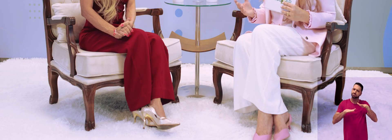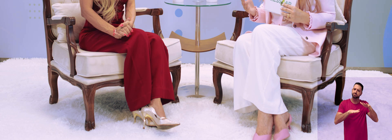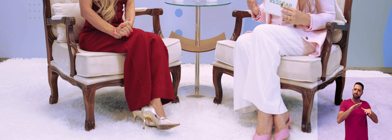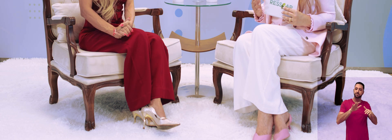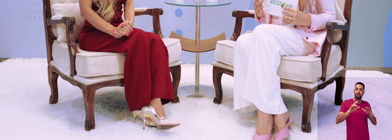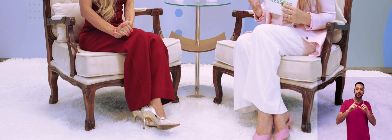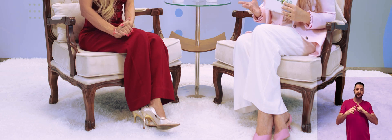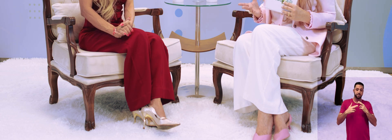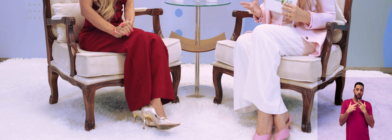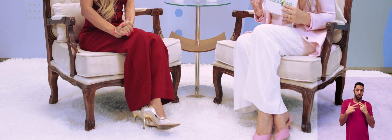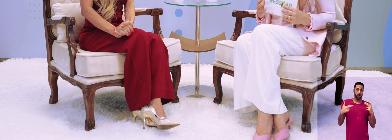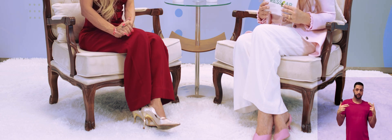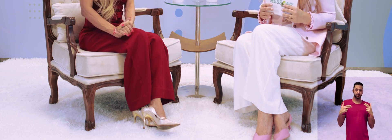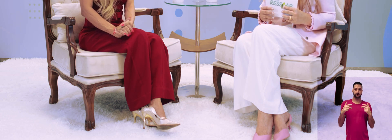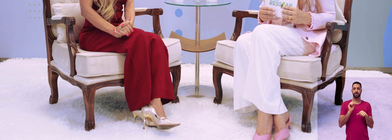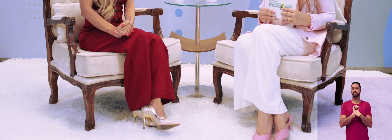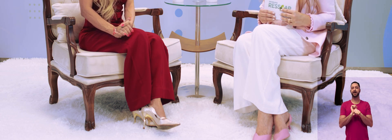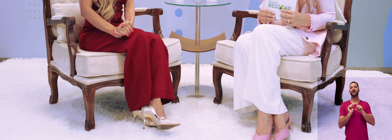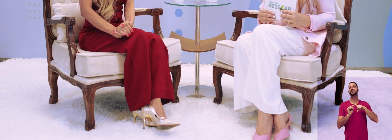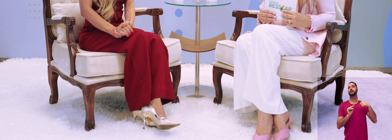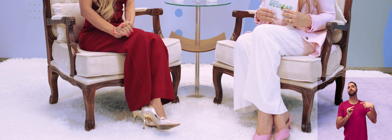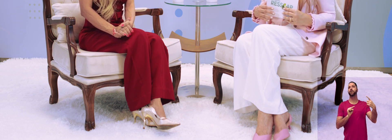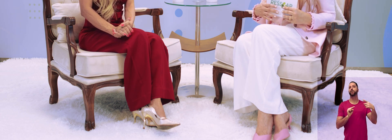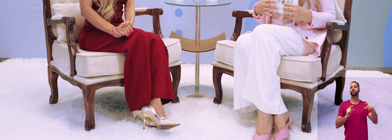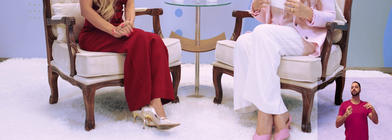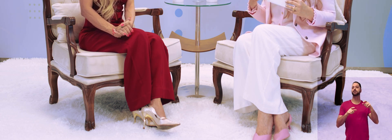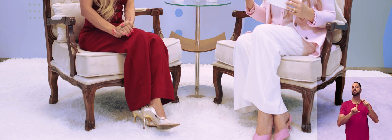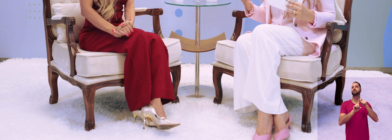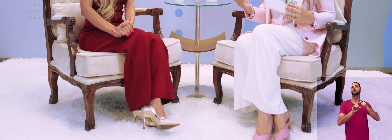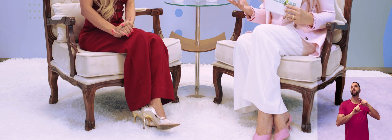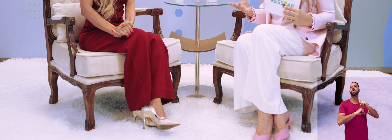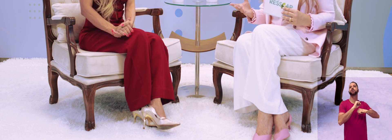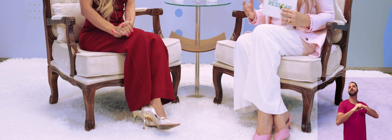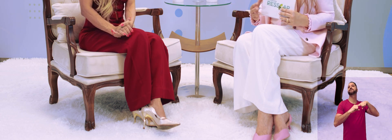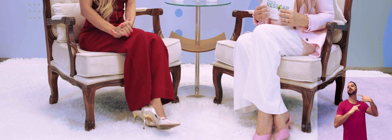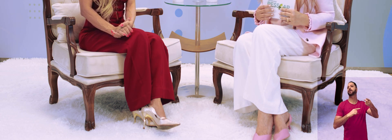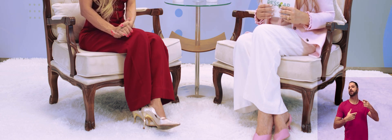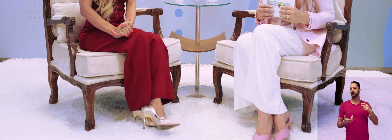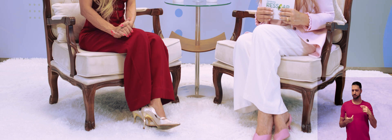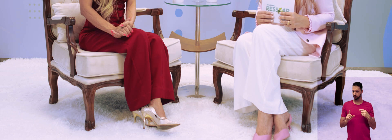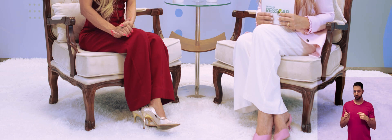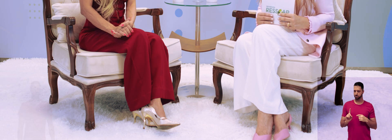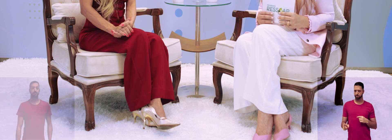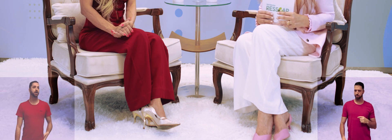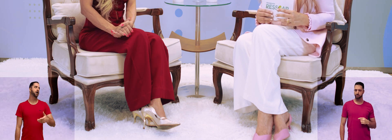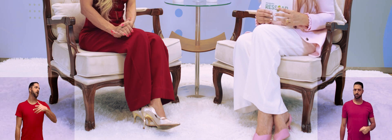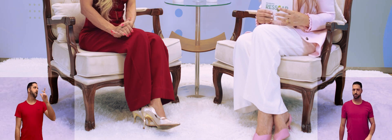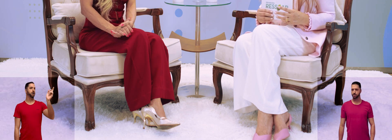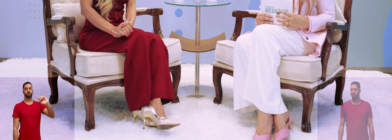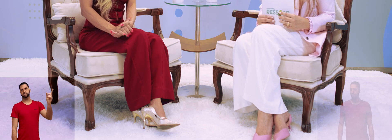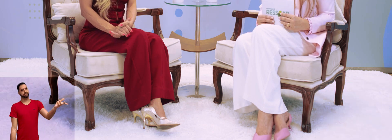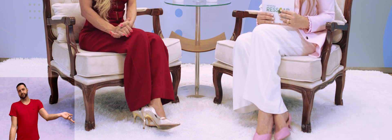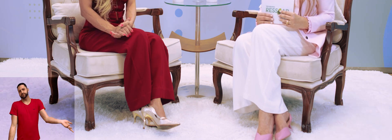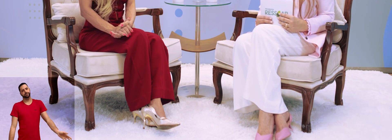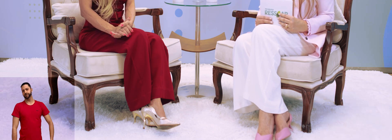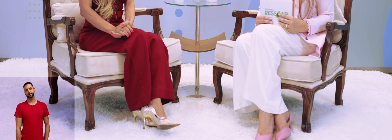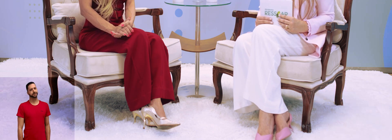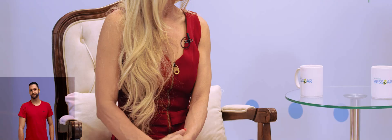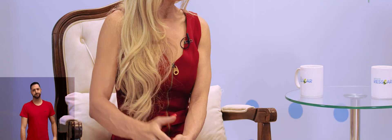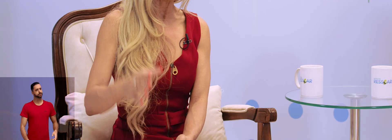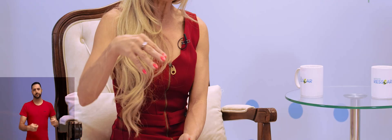tem uma frequência que é interessante ficar fazendo. Não esperar só quando tiver outubro rosa de novo. Não, de jeito